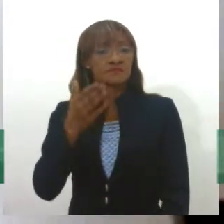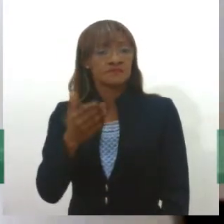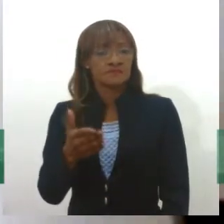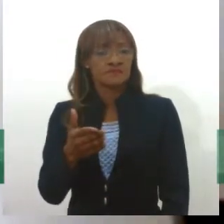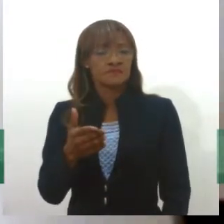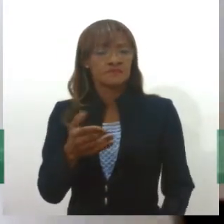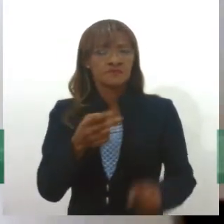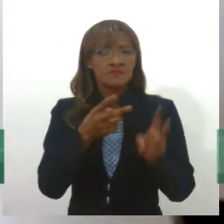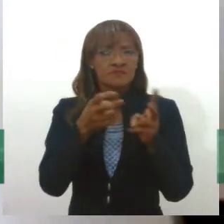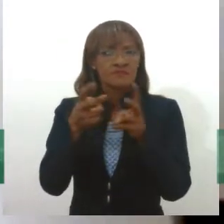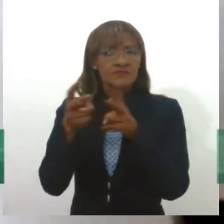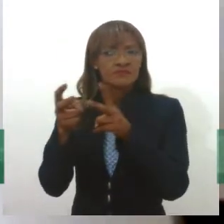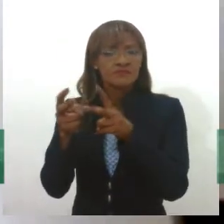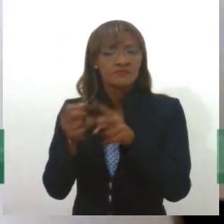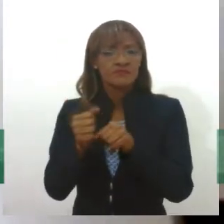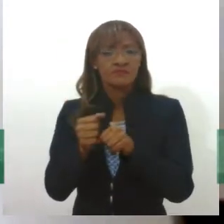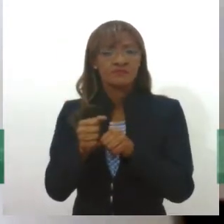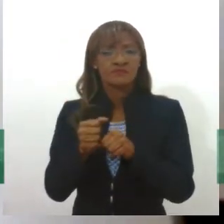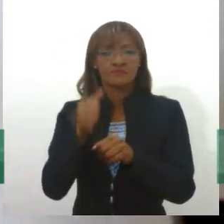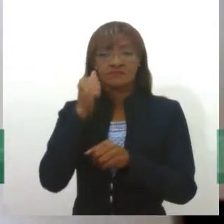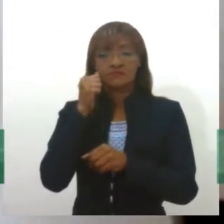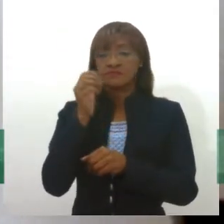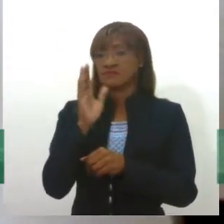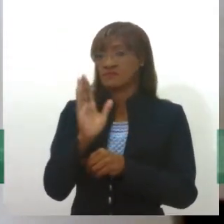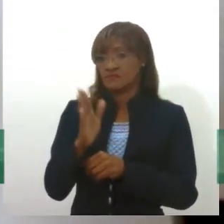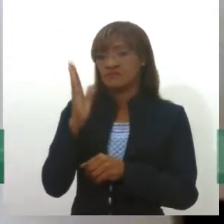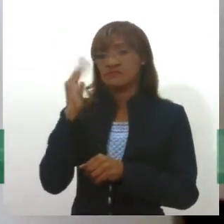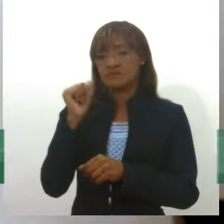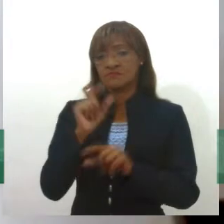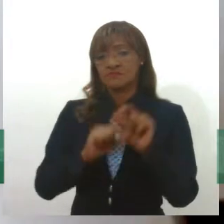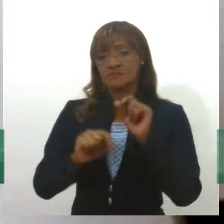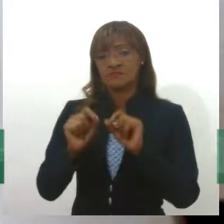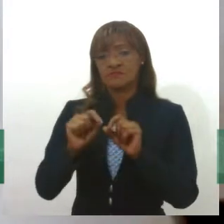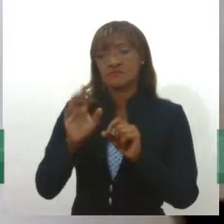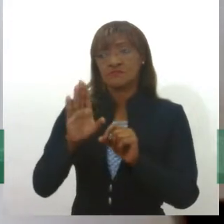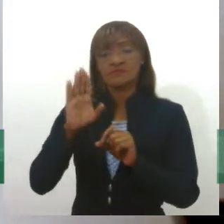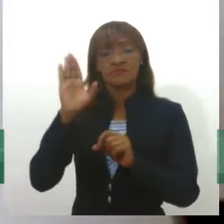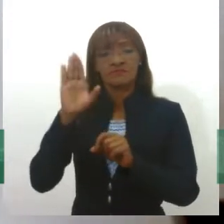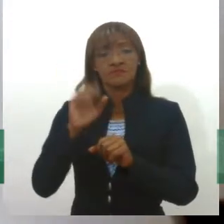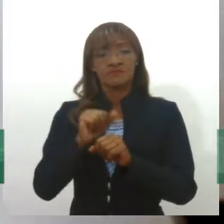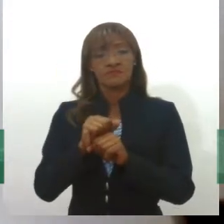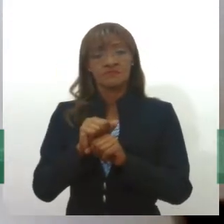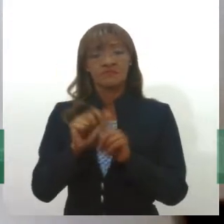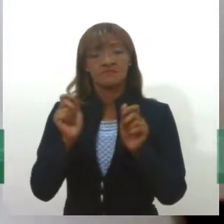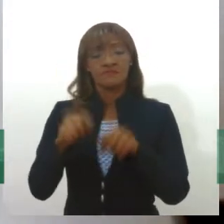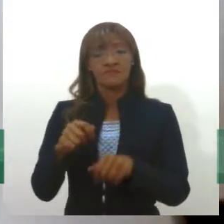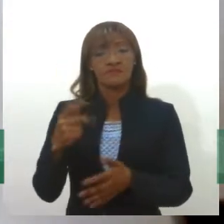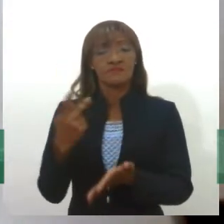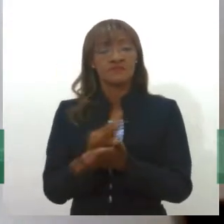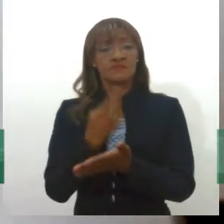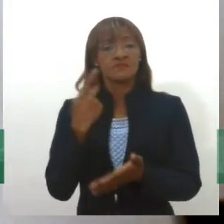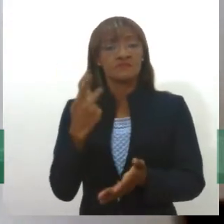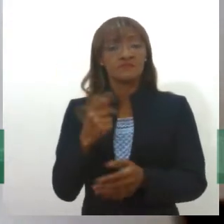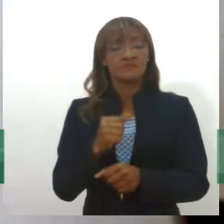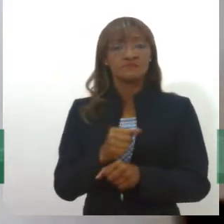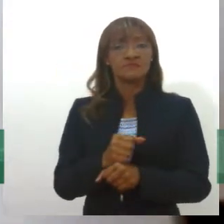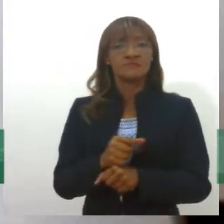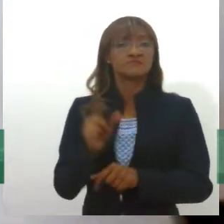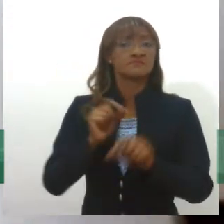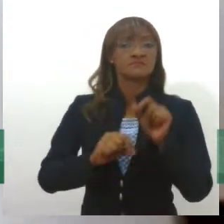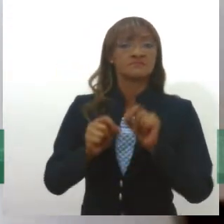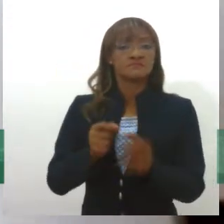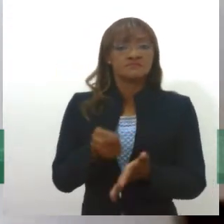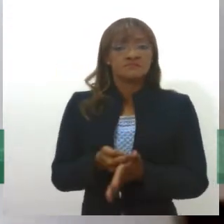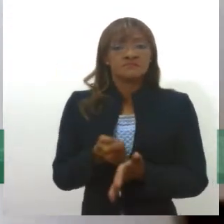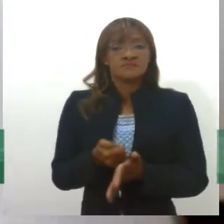estavam ligadas, as mulheres já sabiam que o fenômeno das candidaturas laranja poderiam acontecer justamente porque existe uma